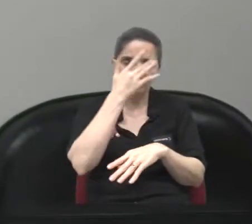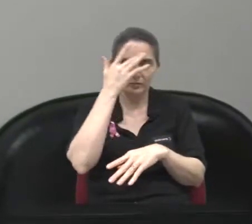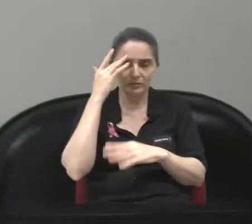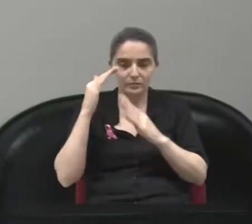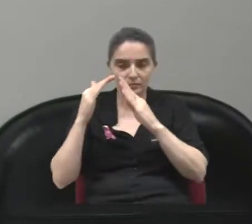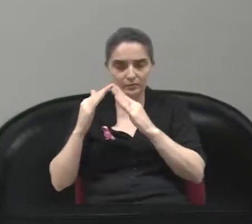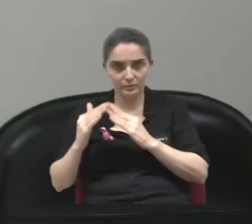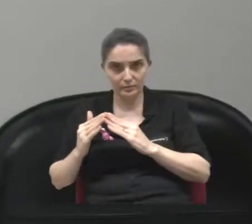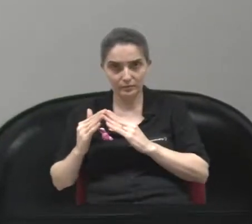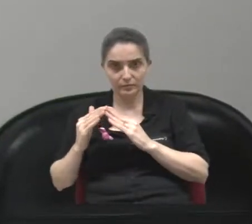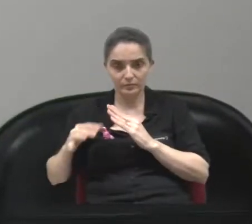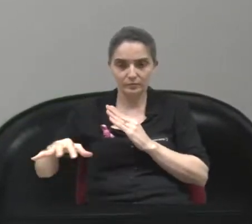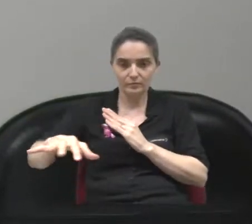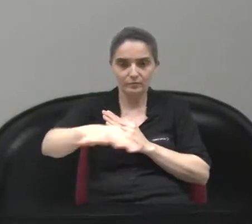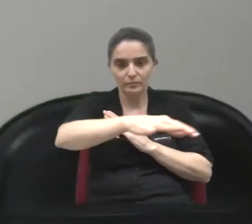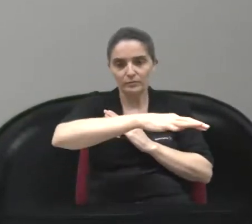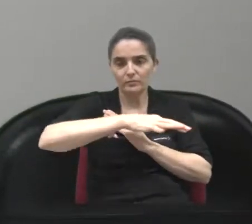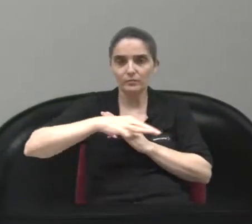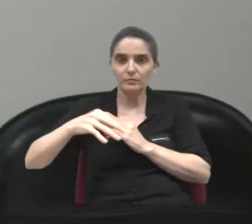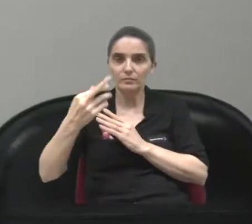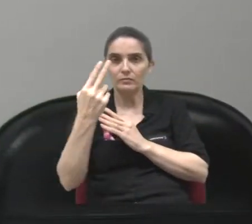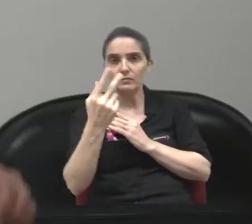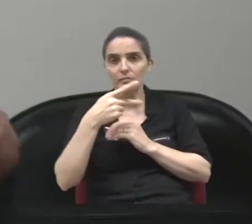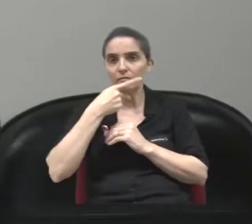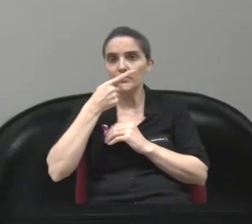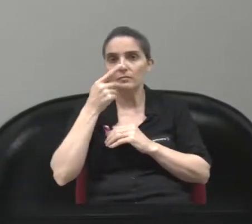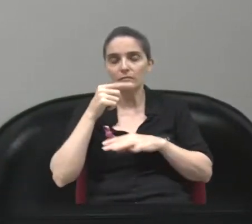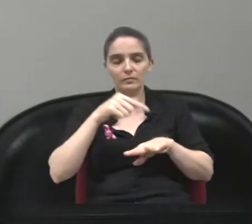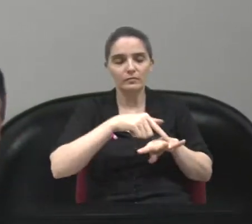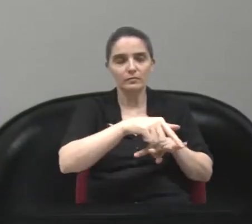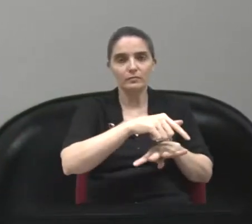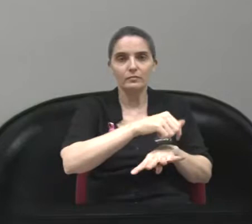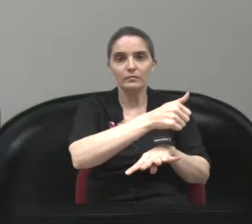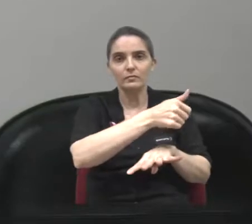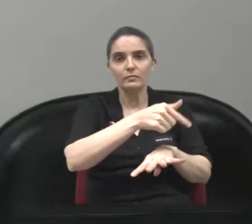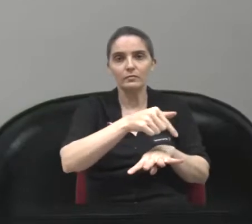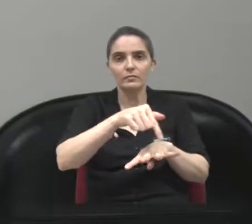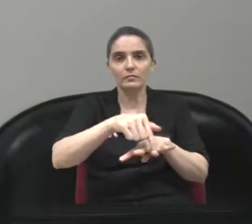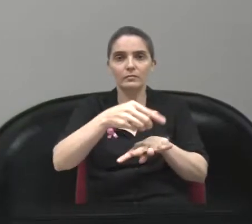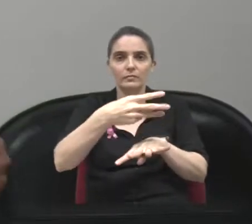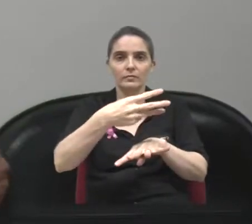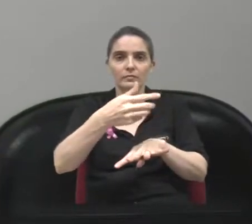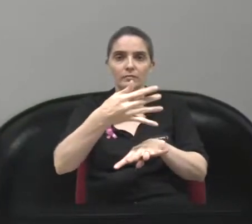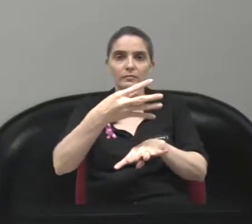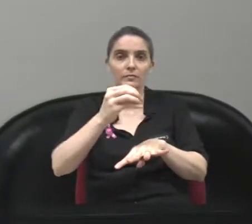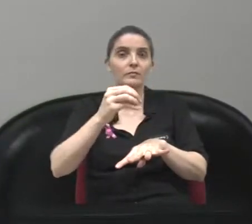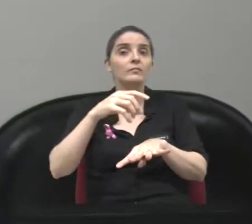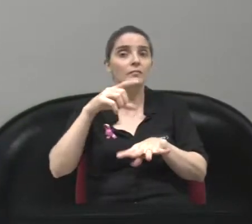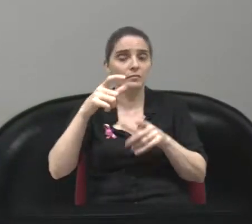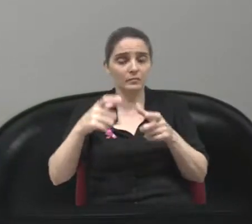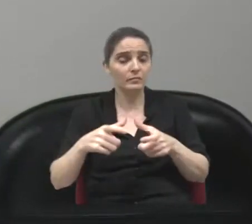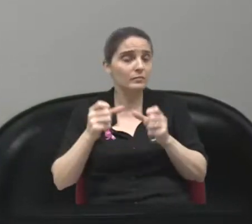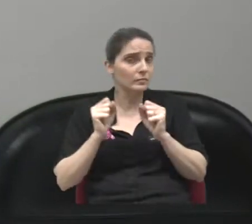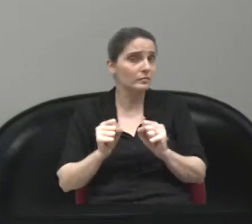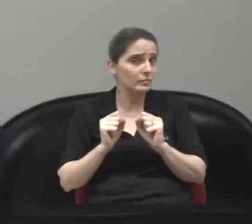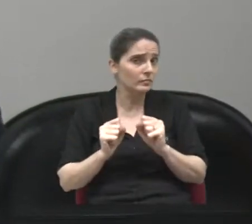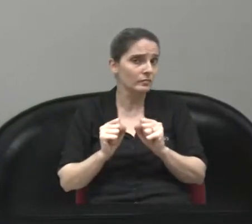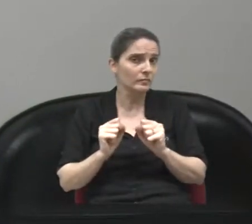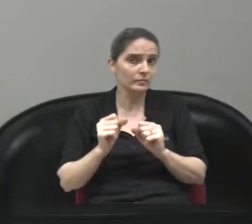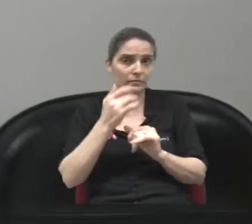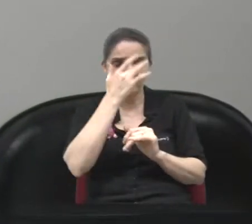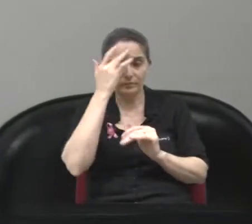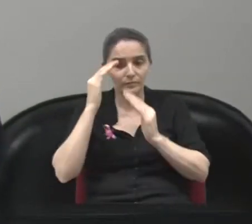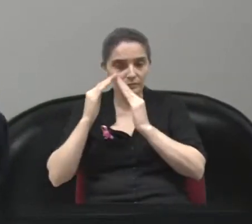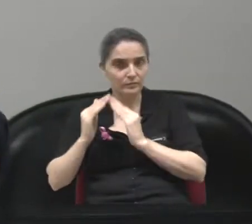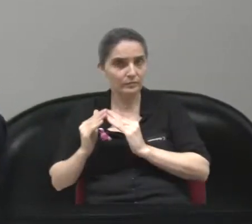muitos, como você falou, ali na 117 e 340 mesmo, tem até um ponto que dá para fazer. Alguns moradores ali até aceitam de fazer um ponto